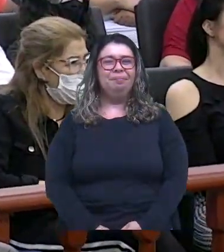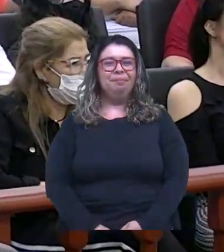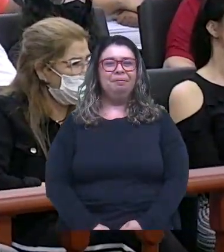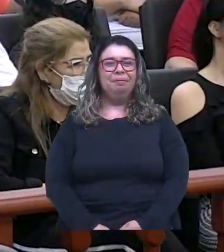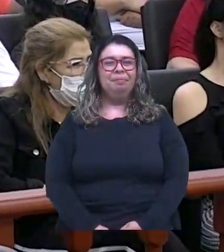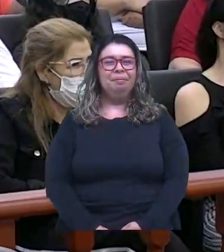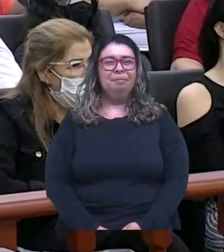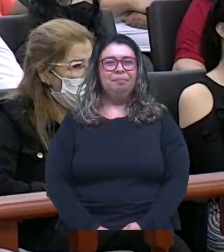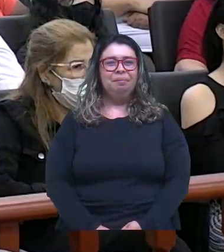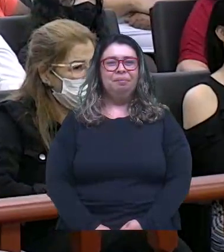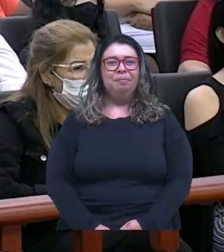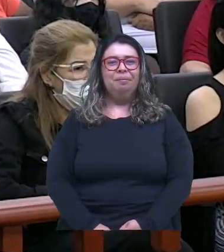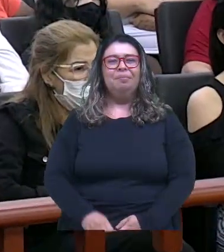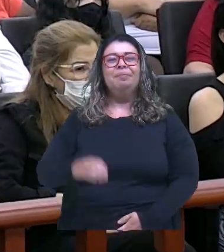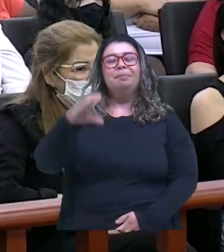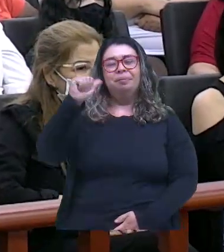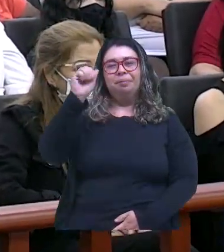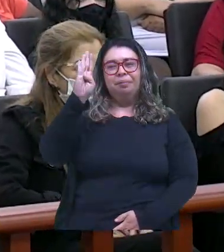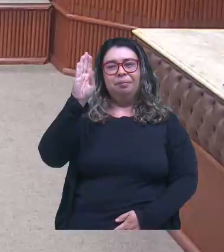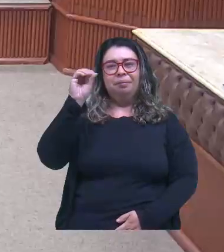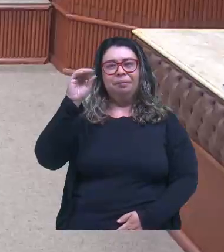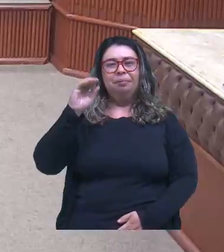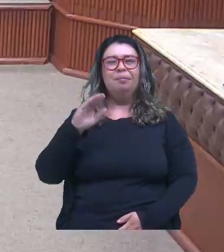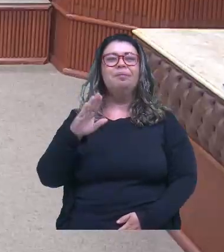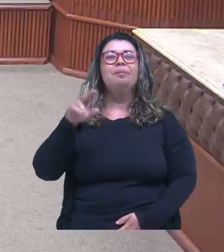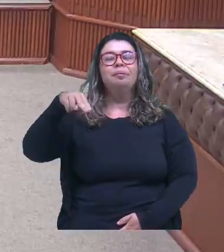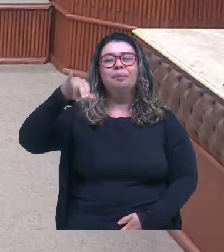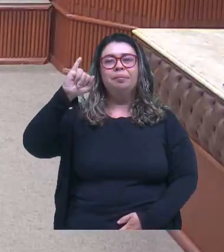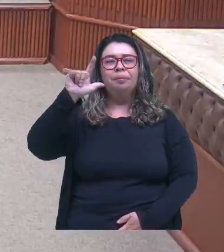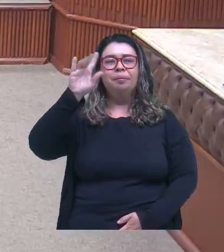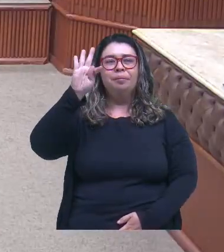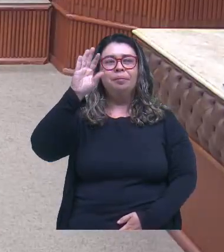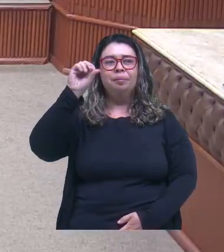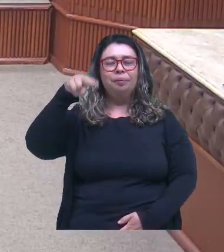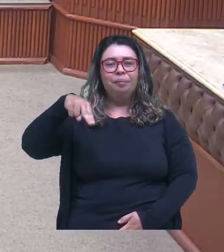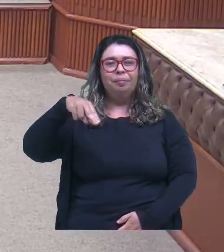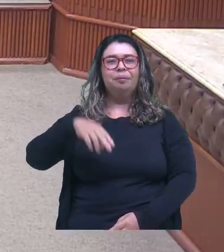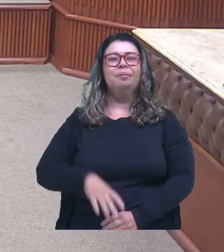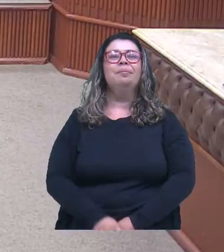Cabo Newton Garcia, por favor, tenha bondade.